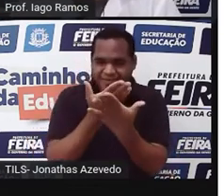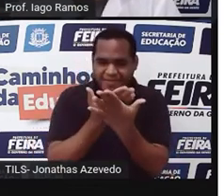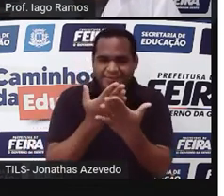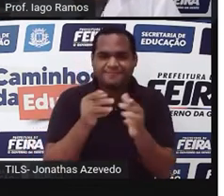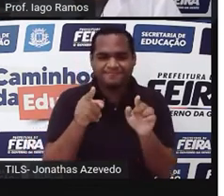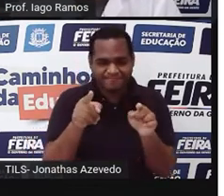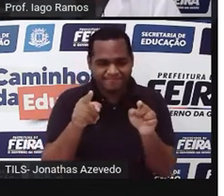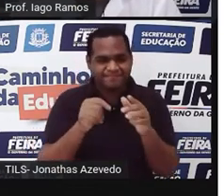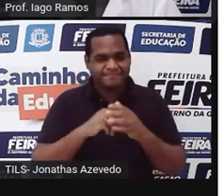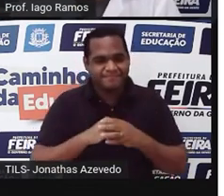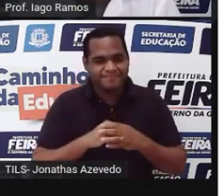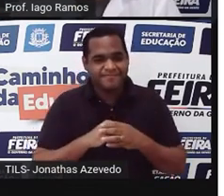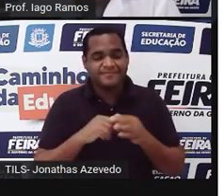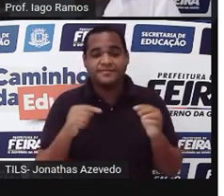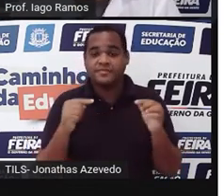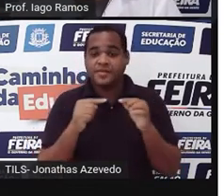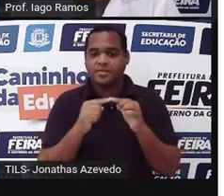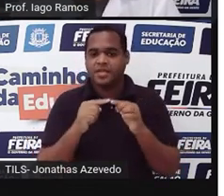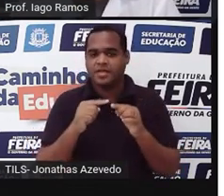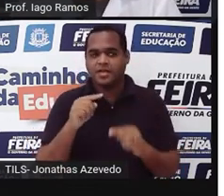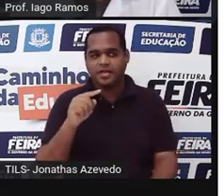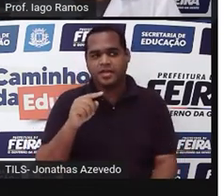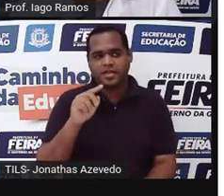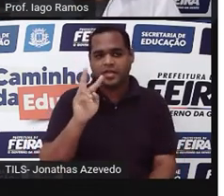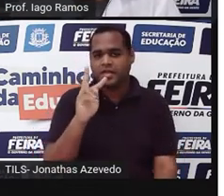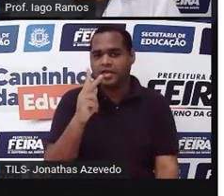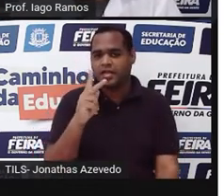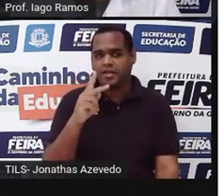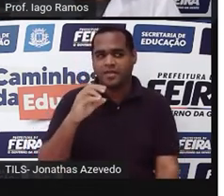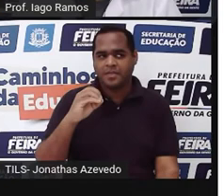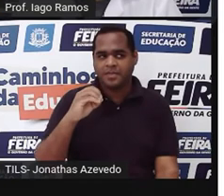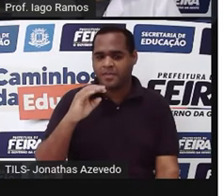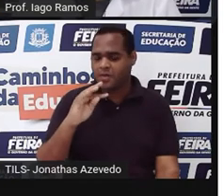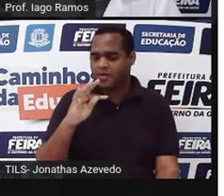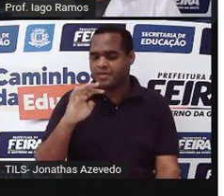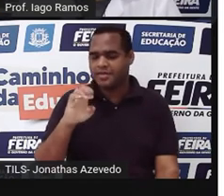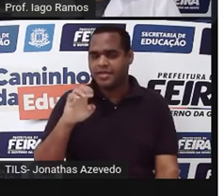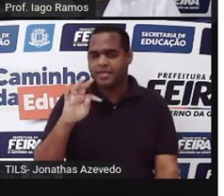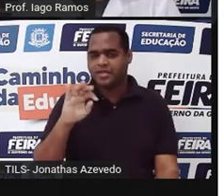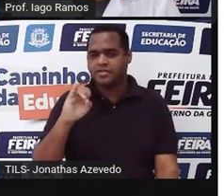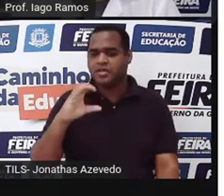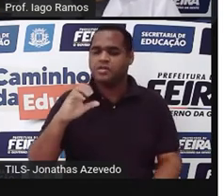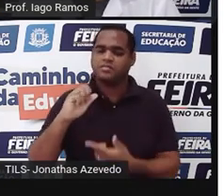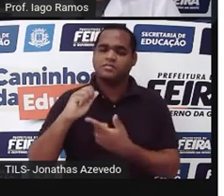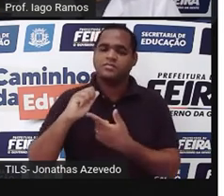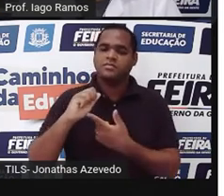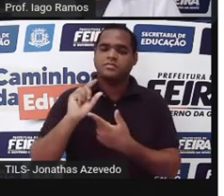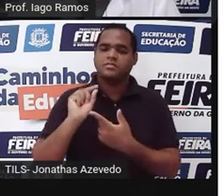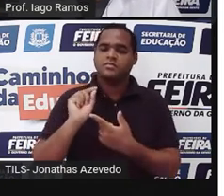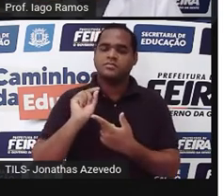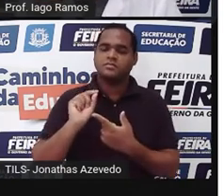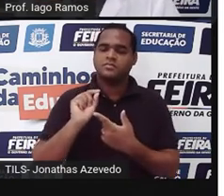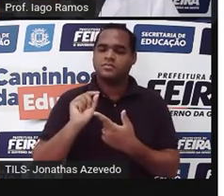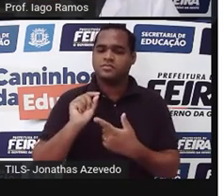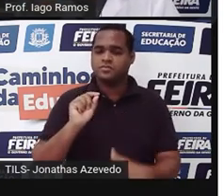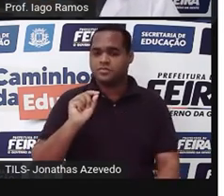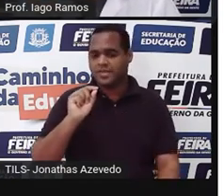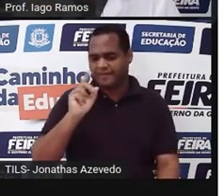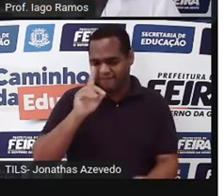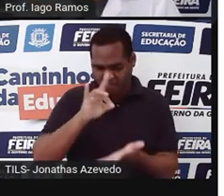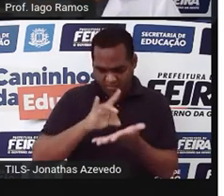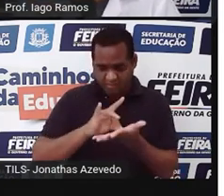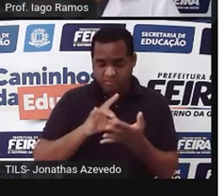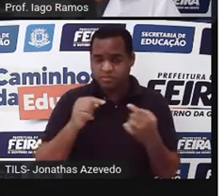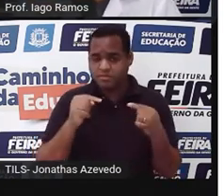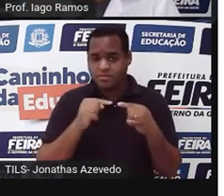aula essa situação ela é hipotética tá bom que é uma situação hipotética não é uma situação